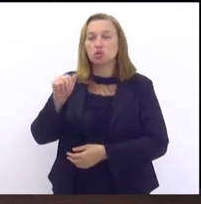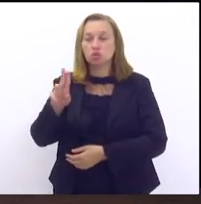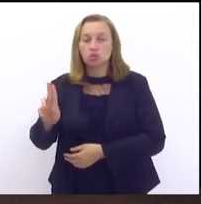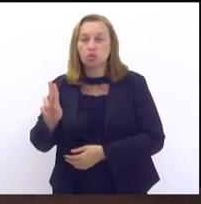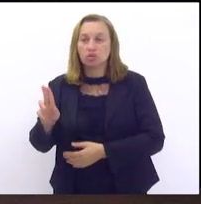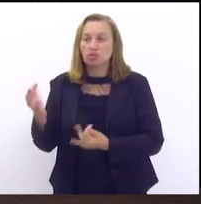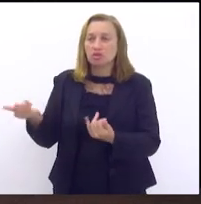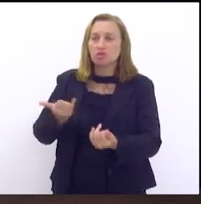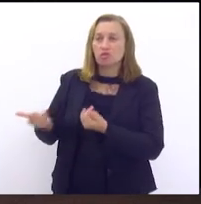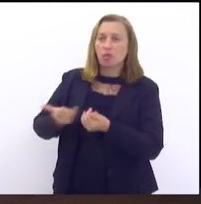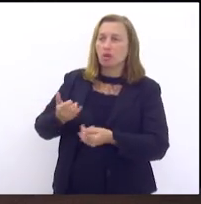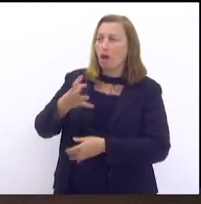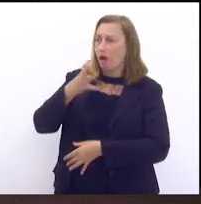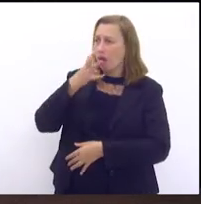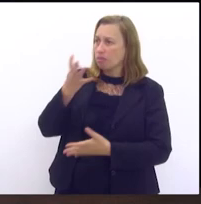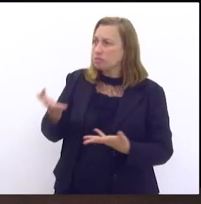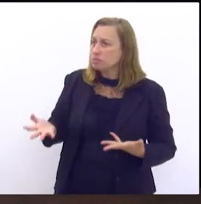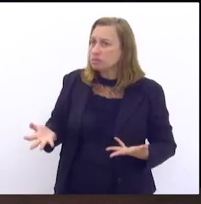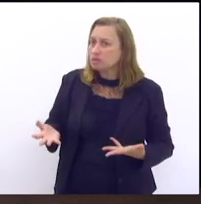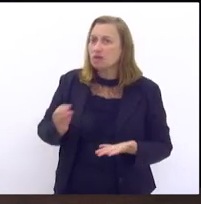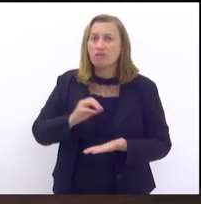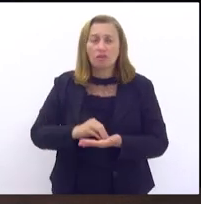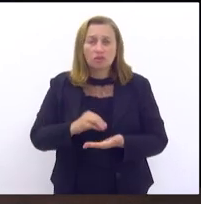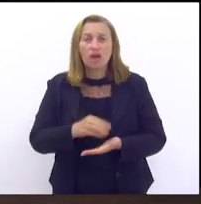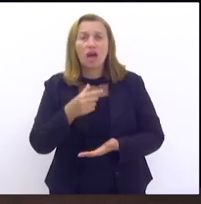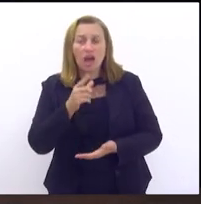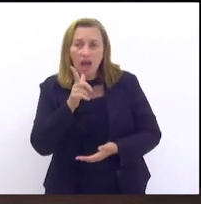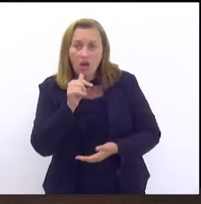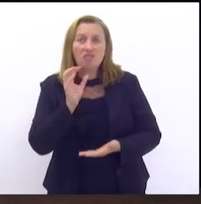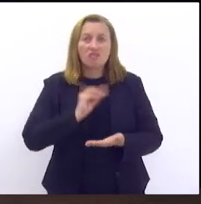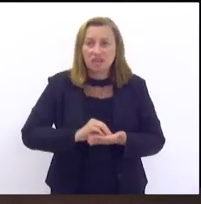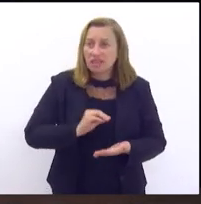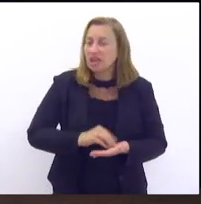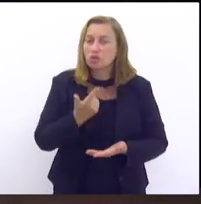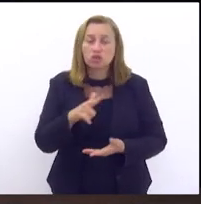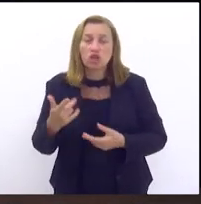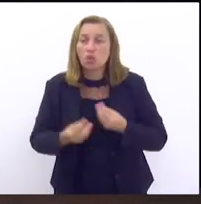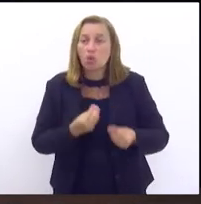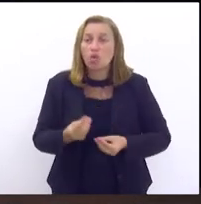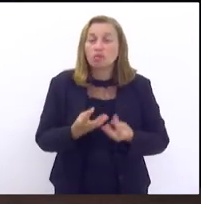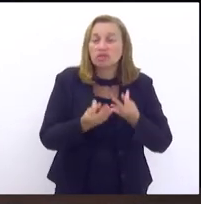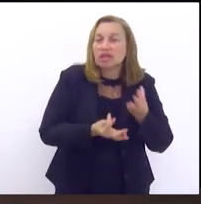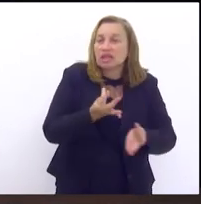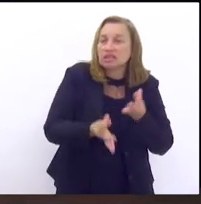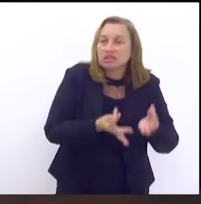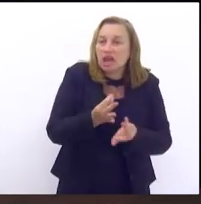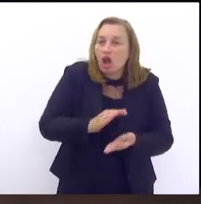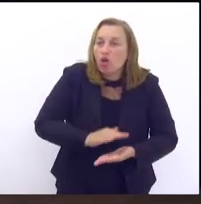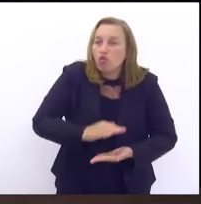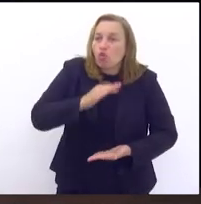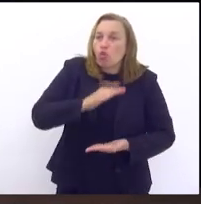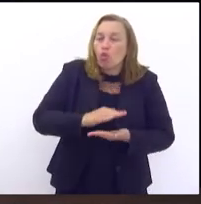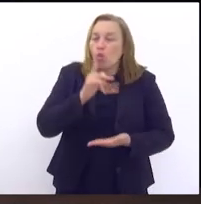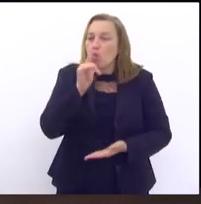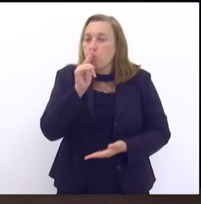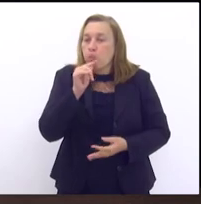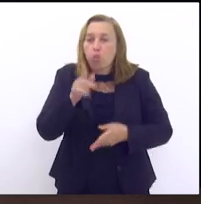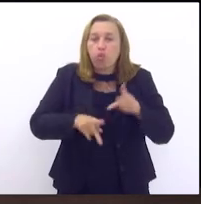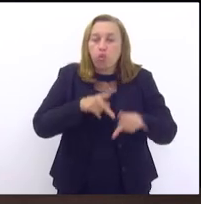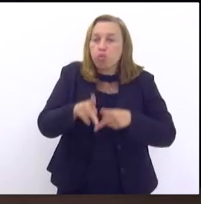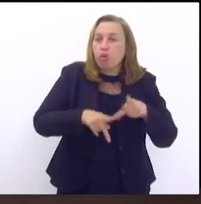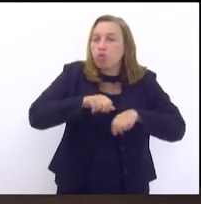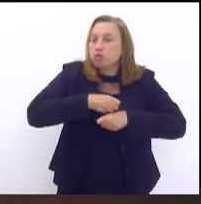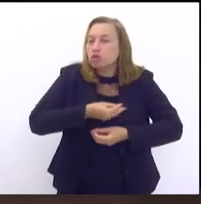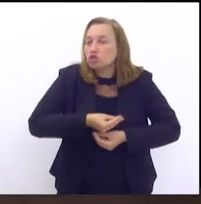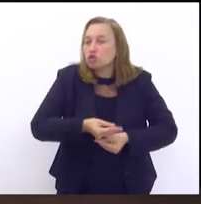essa questão, que vai faltar água mesmo, porque não tem como tratar o volume de água para a população, tá certo? Para distribuir